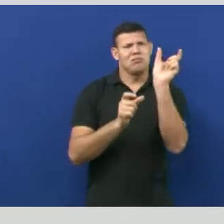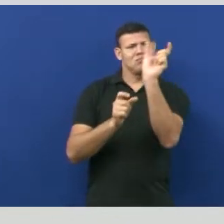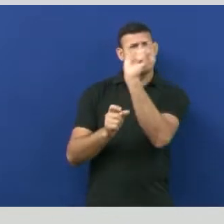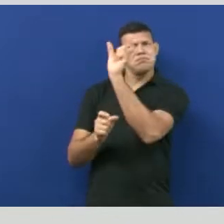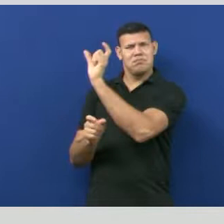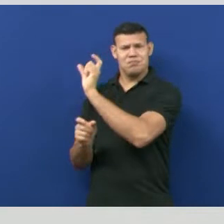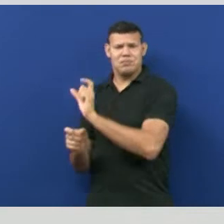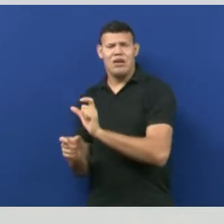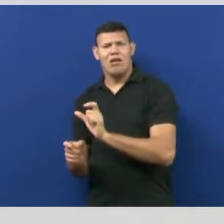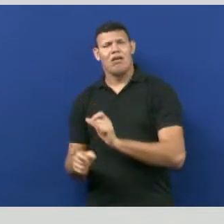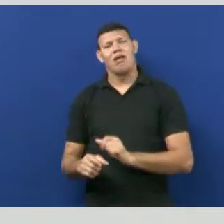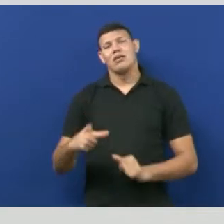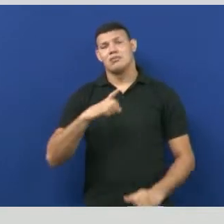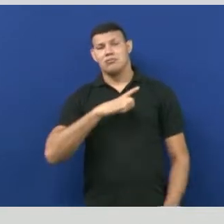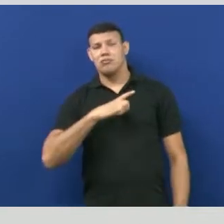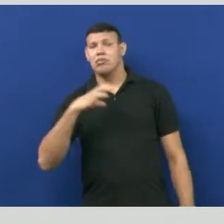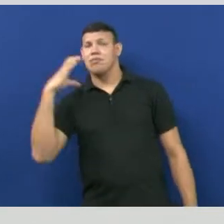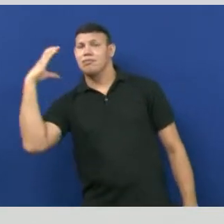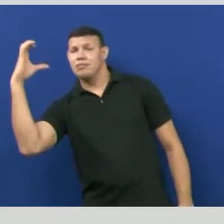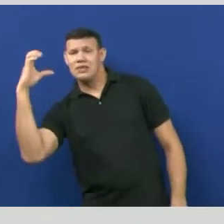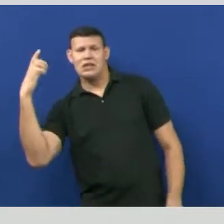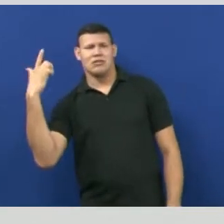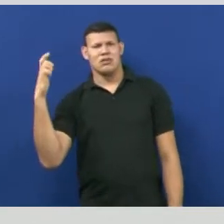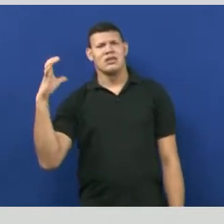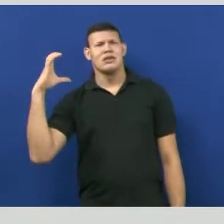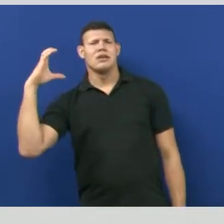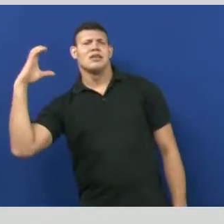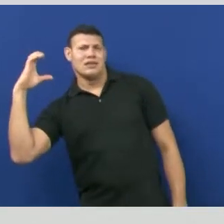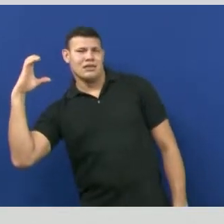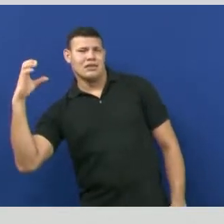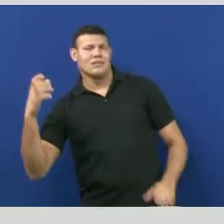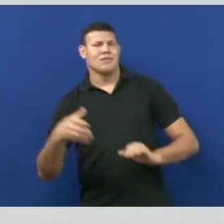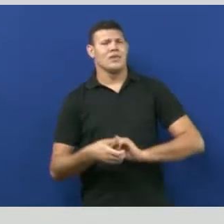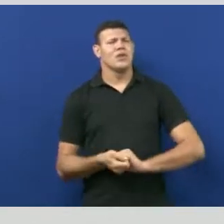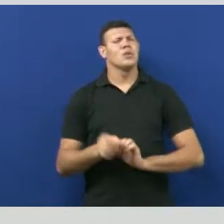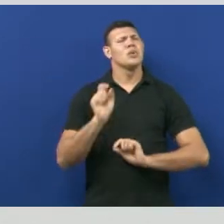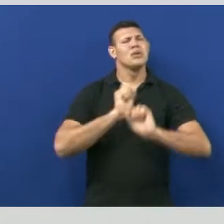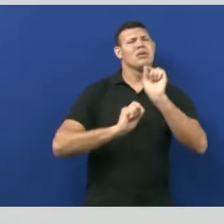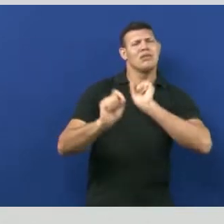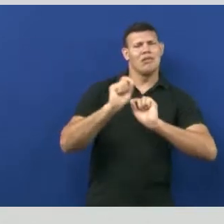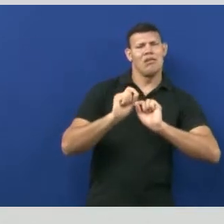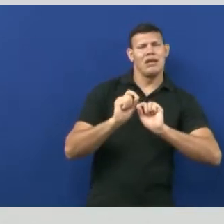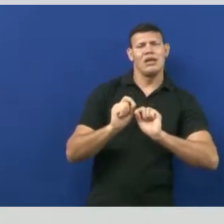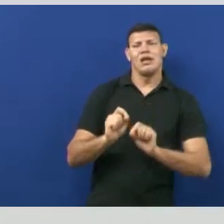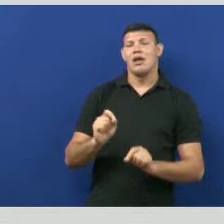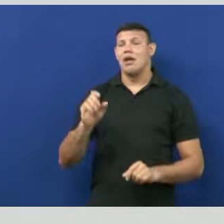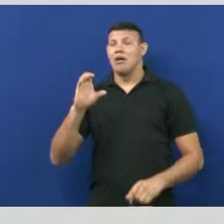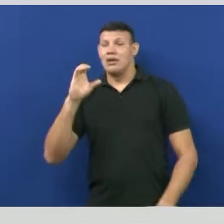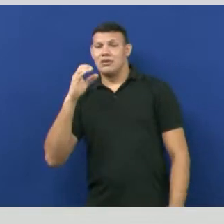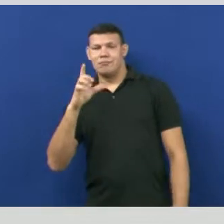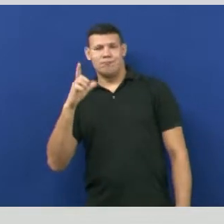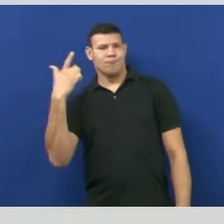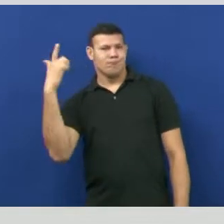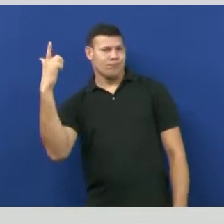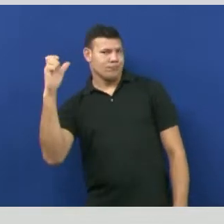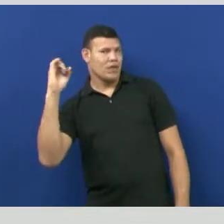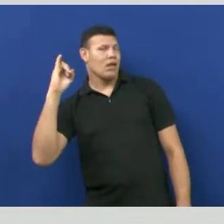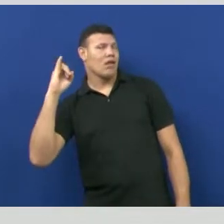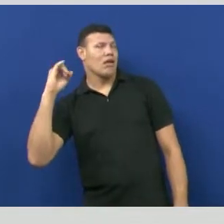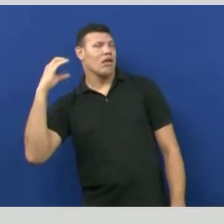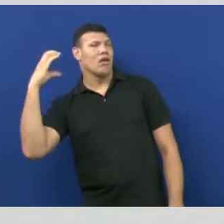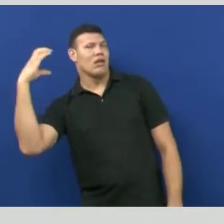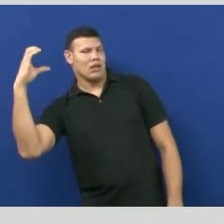inorgânicas e orgânicas. As substâncias inorgânicas, elas são de origem mineral. Já as